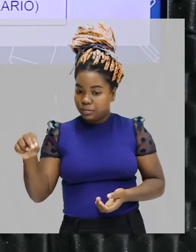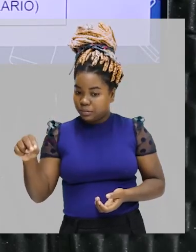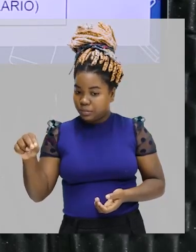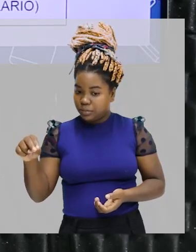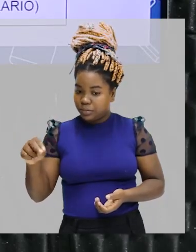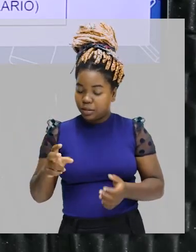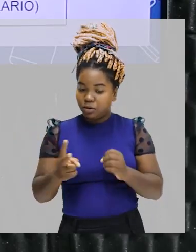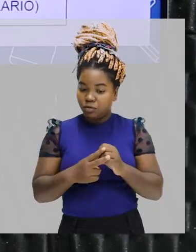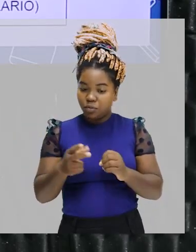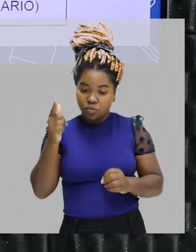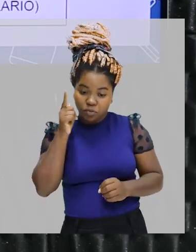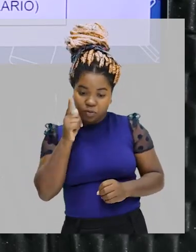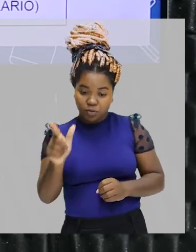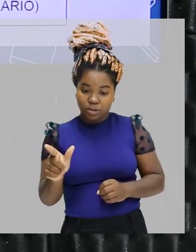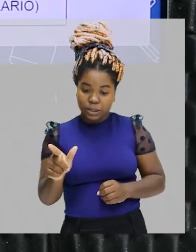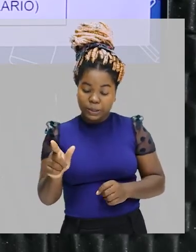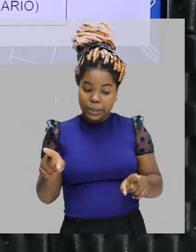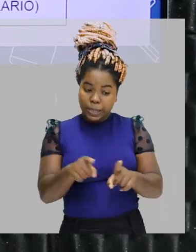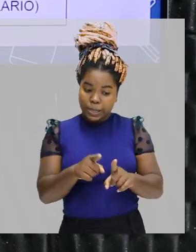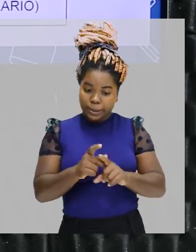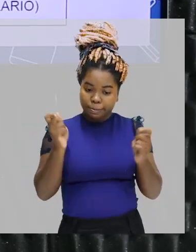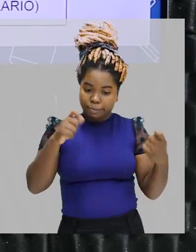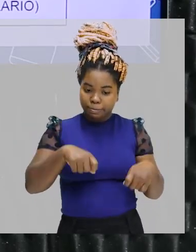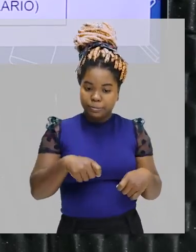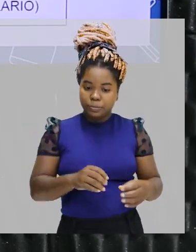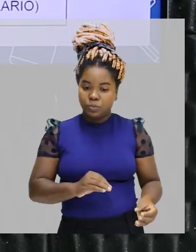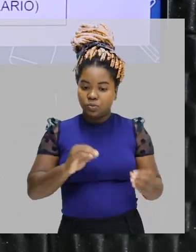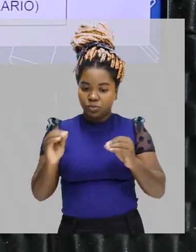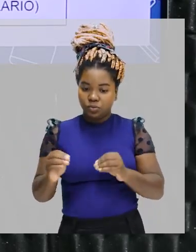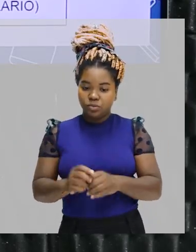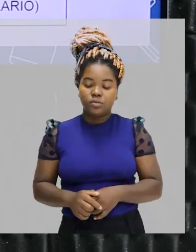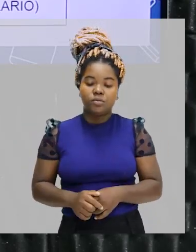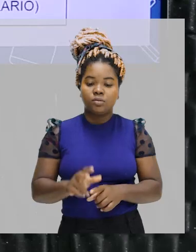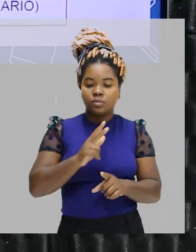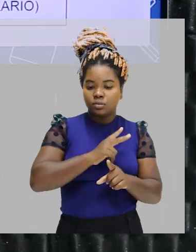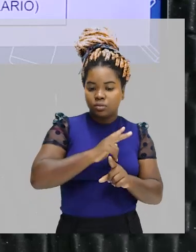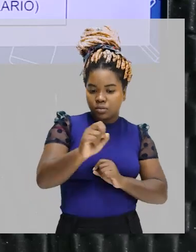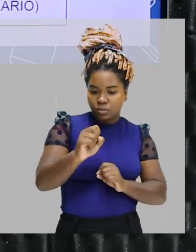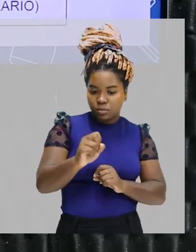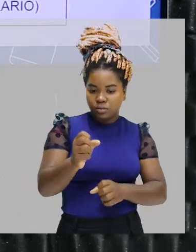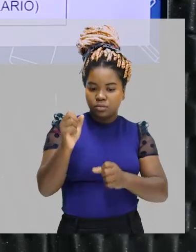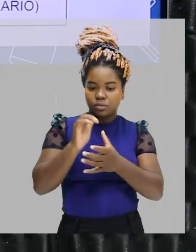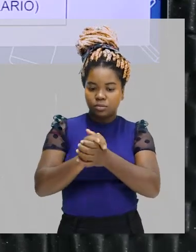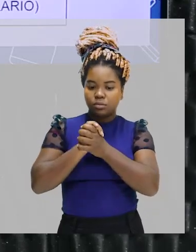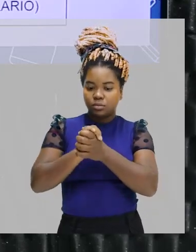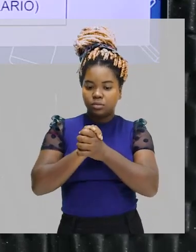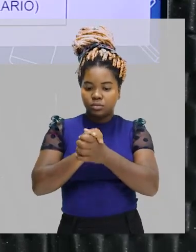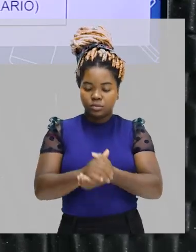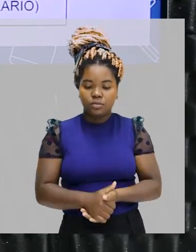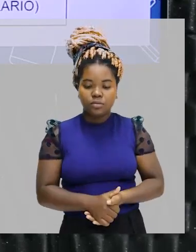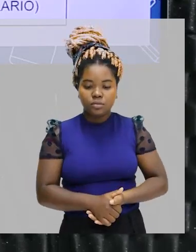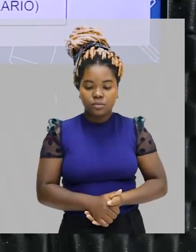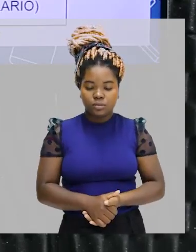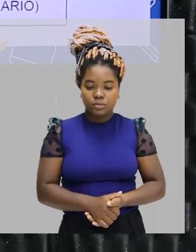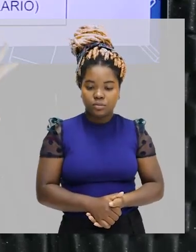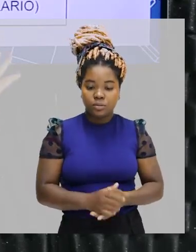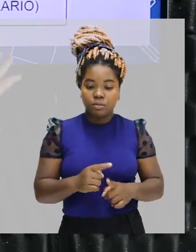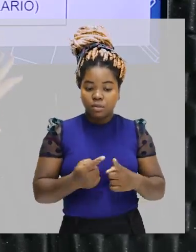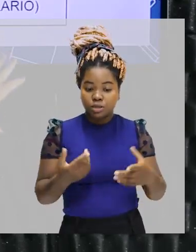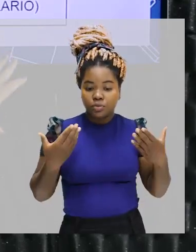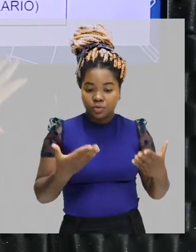vencer, tá? Também pode ser ganhar no sentido de que quem vence é o ganhador, tá bom? Agora, quando